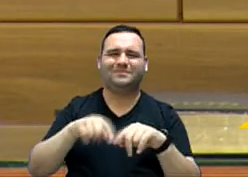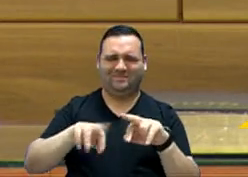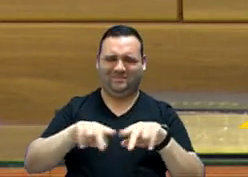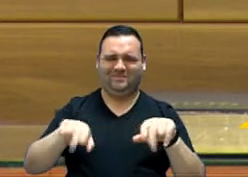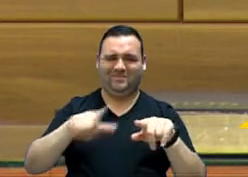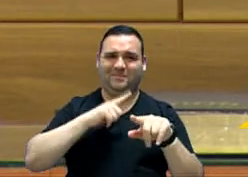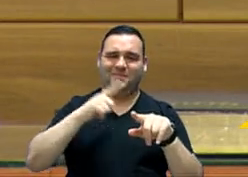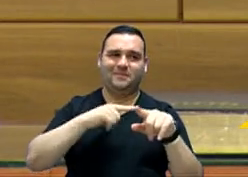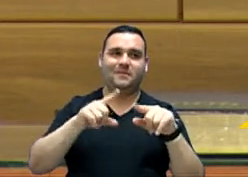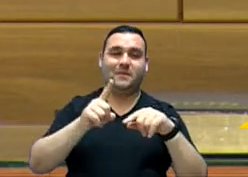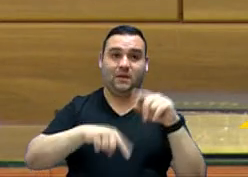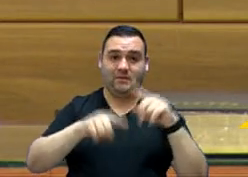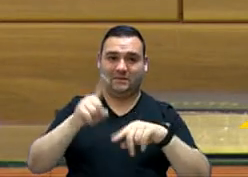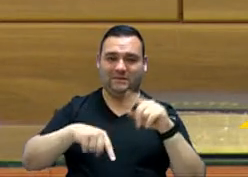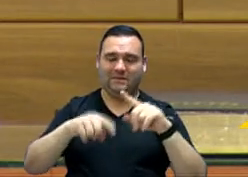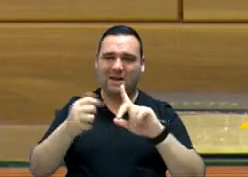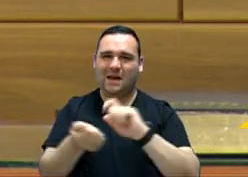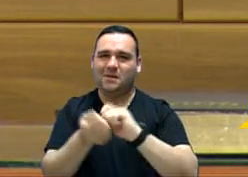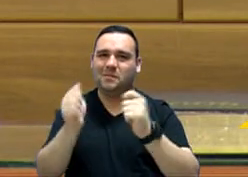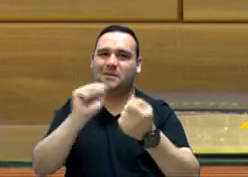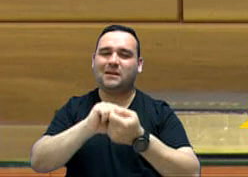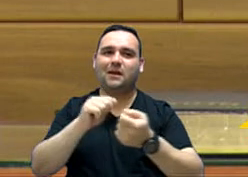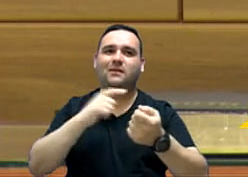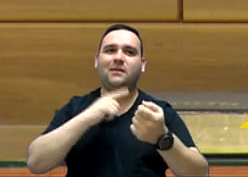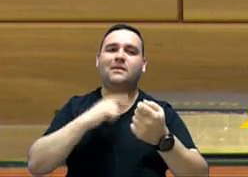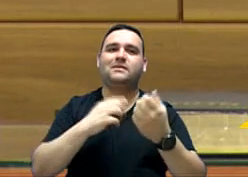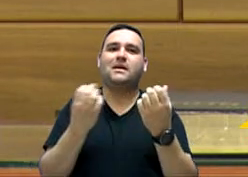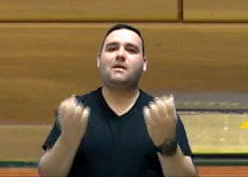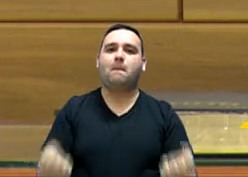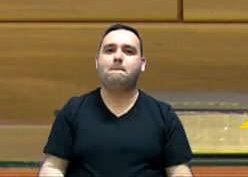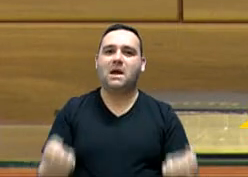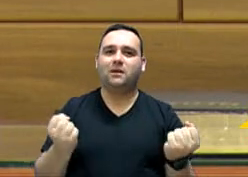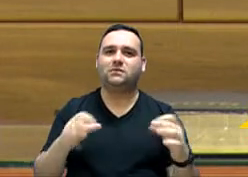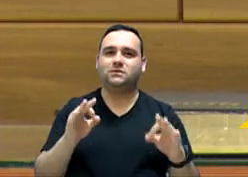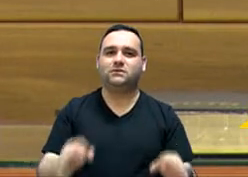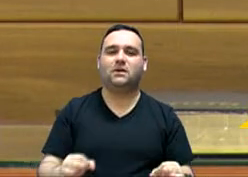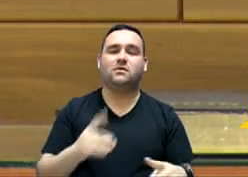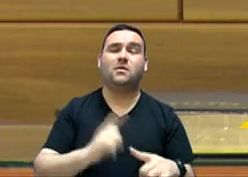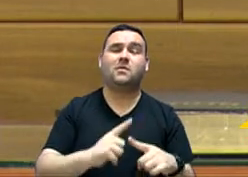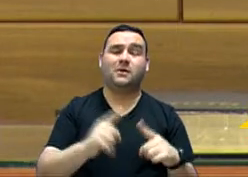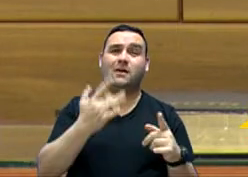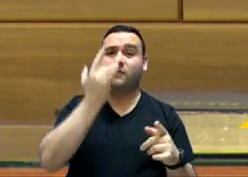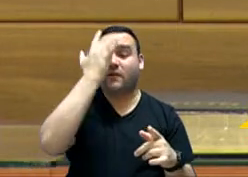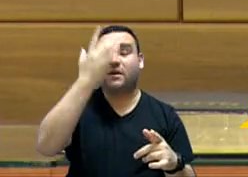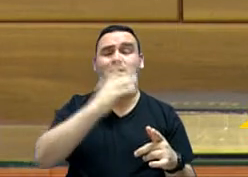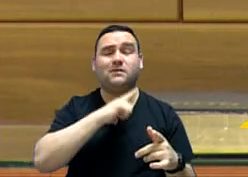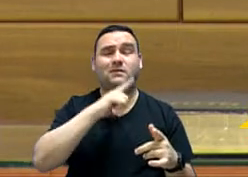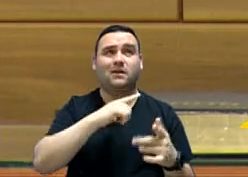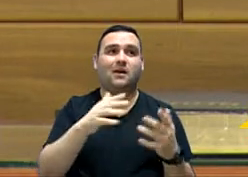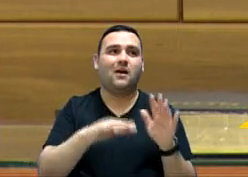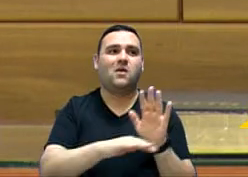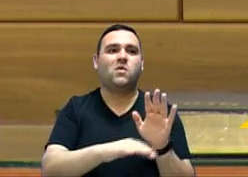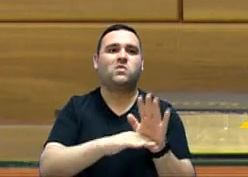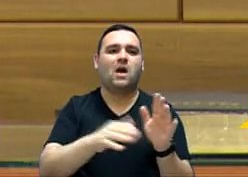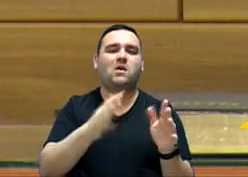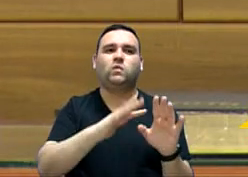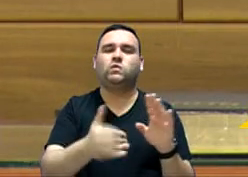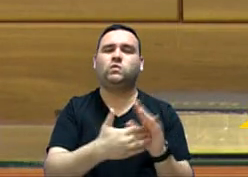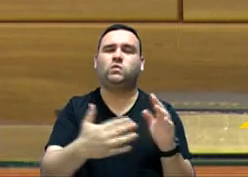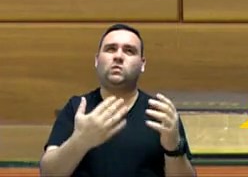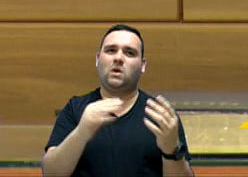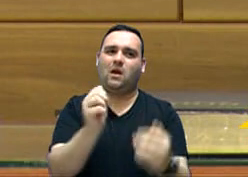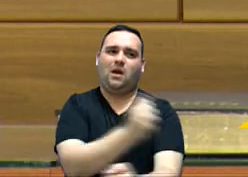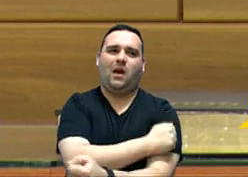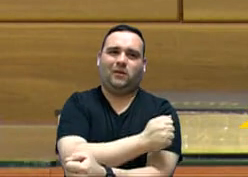foram feitos utensílios adequados, com peso adequado, que facilitasse o uso pelos alunos,